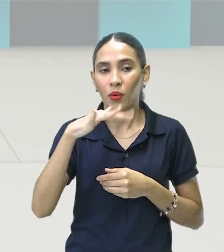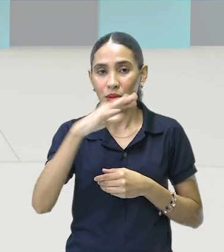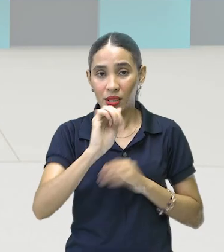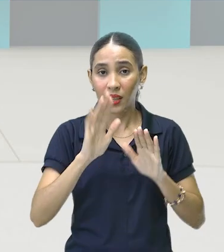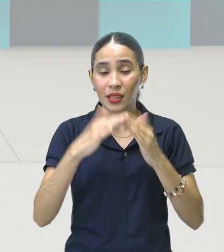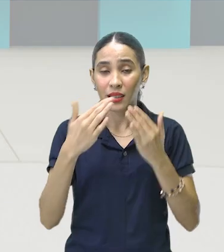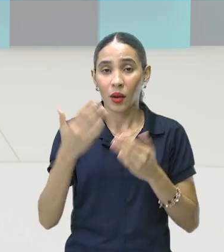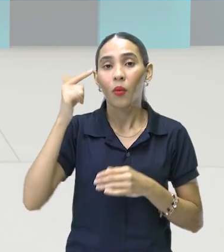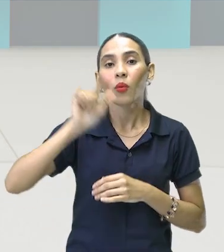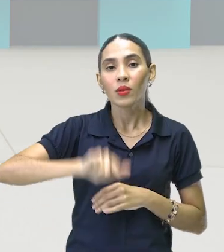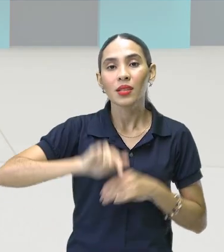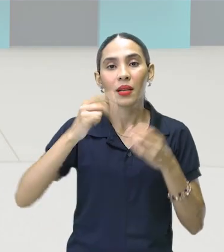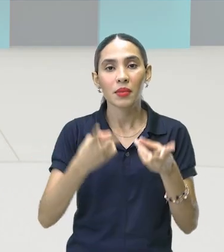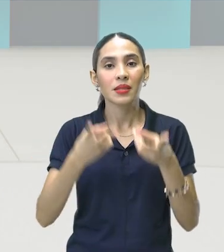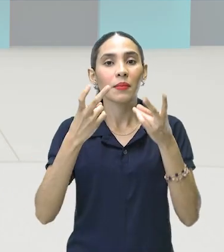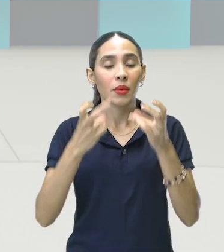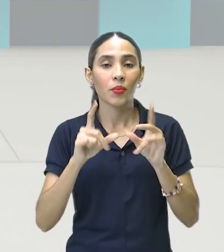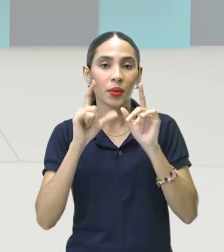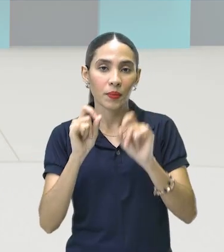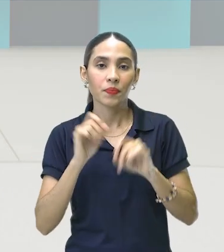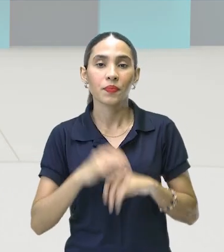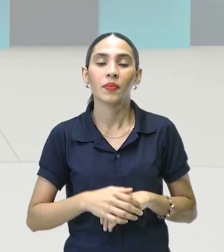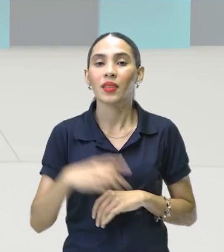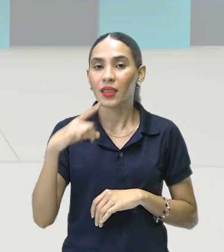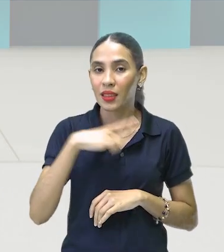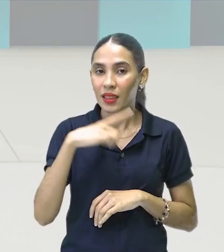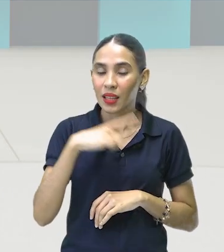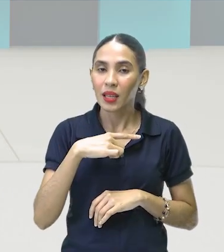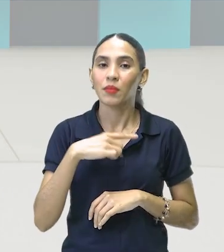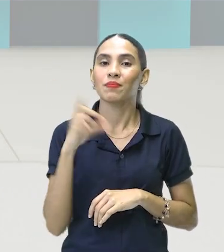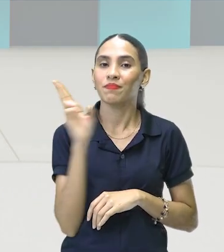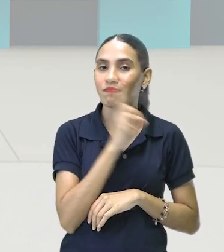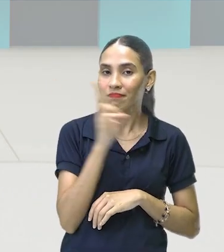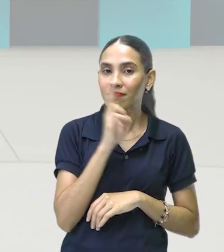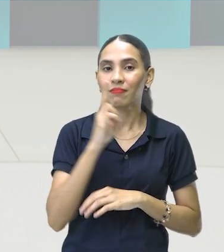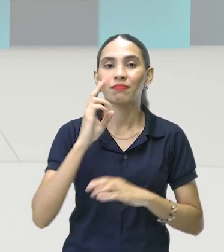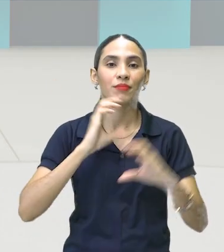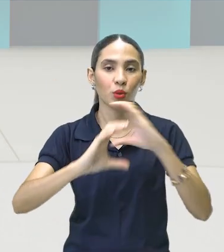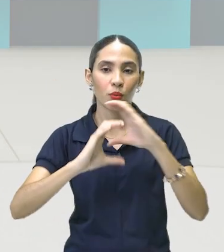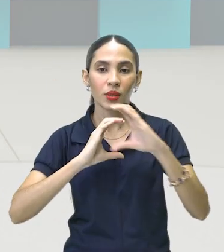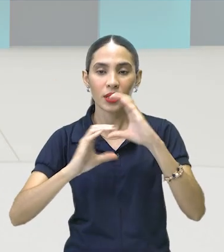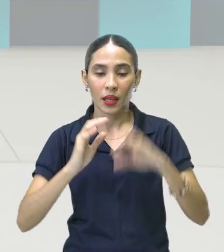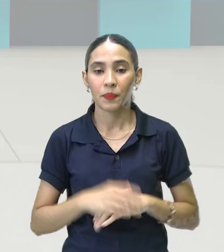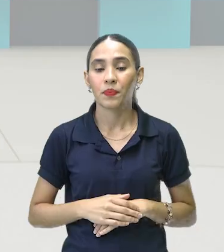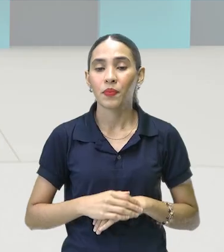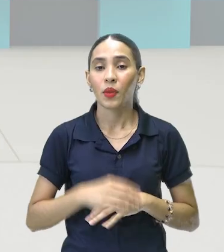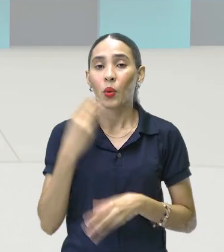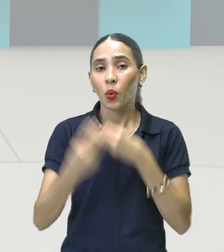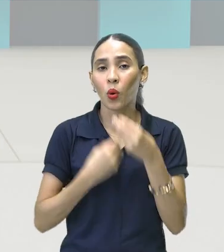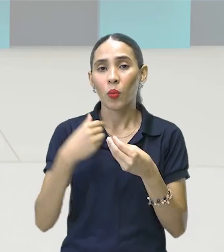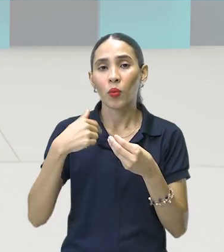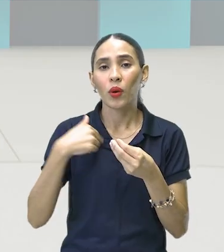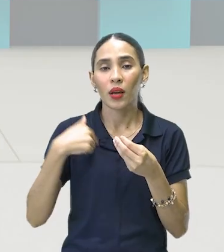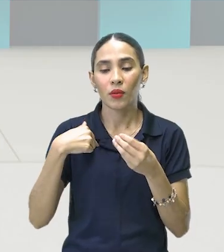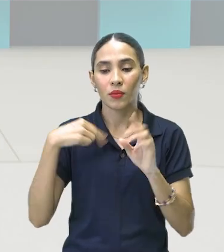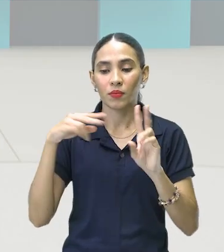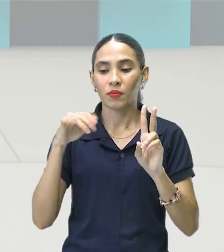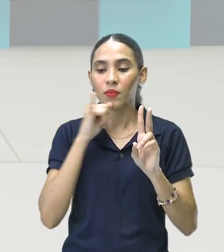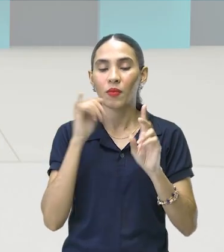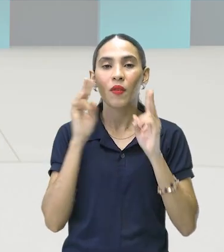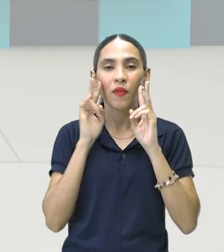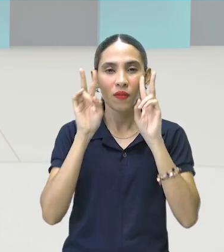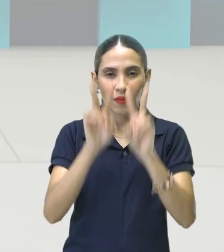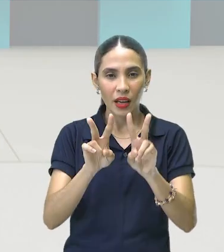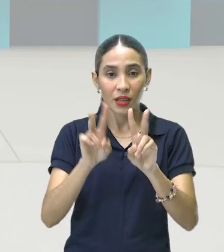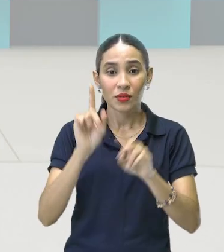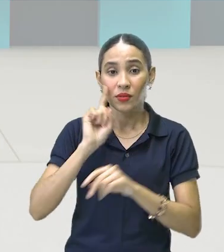gente consegue perceber que temos essa necessidade de comunicar. Quando eu olho para esses símbolos, eu